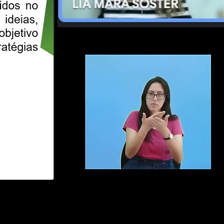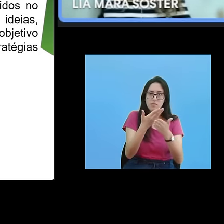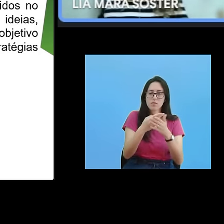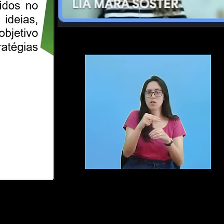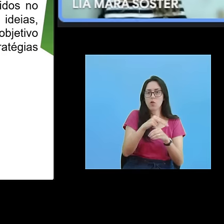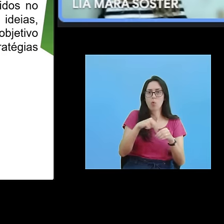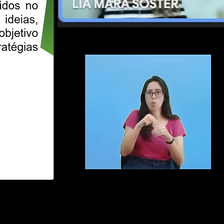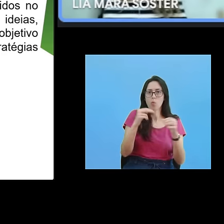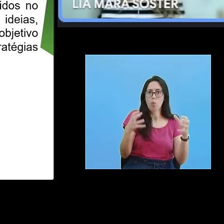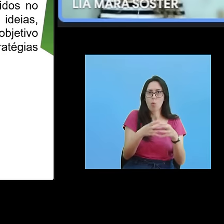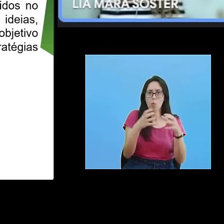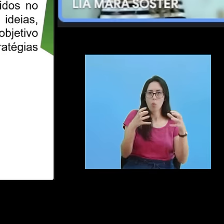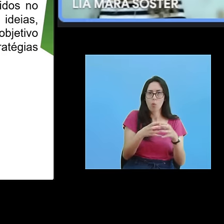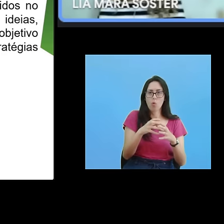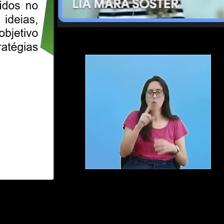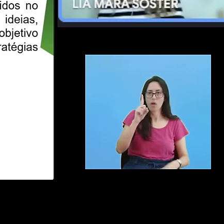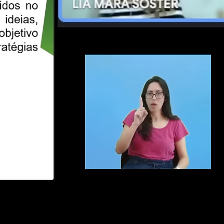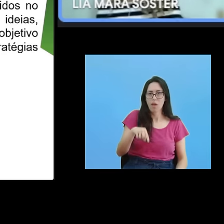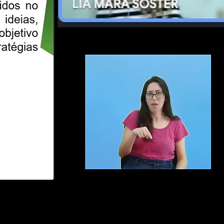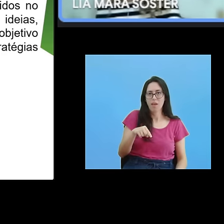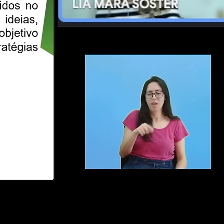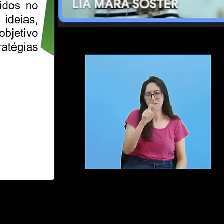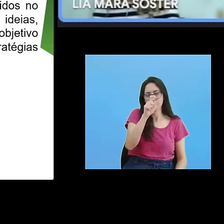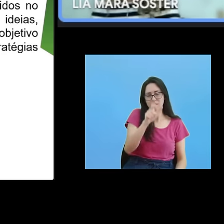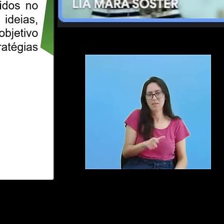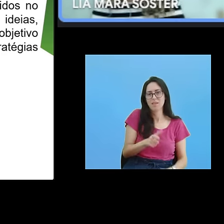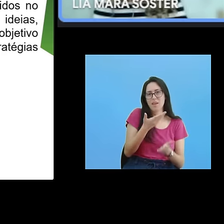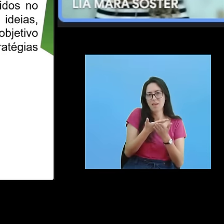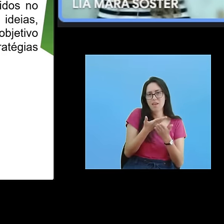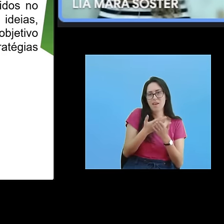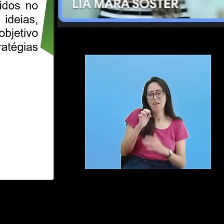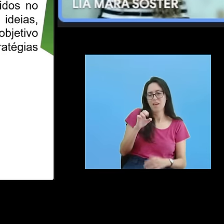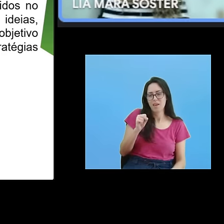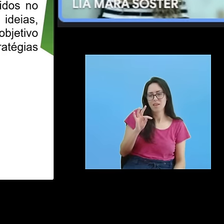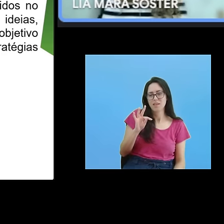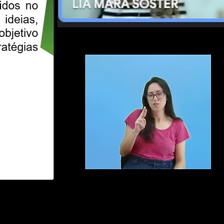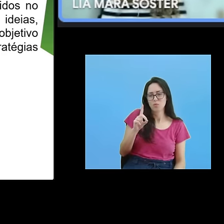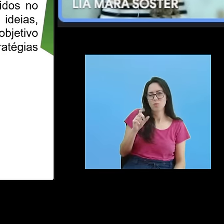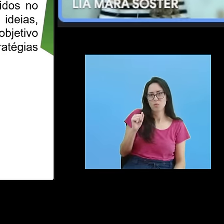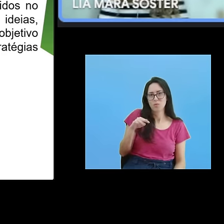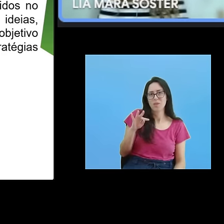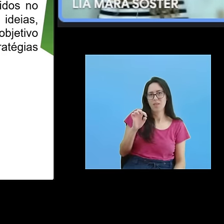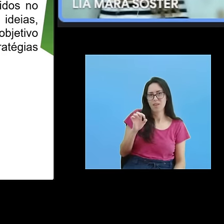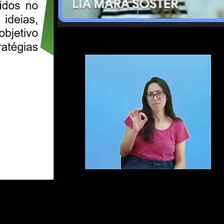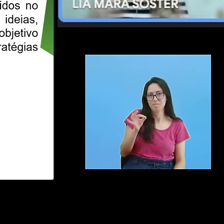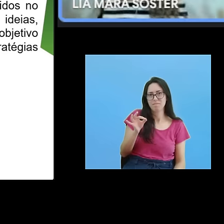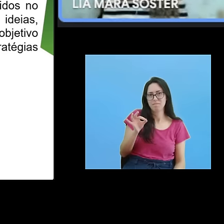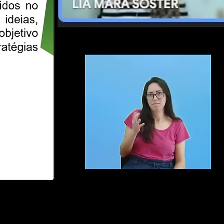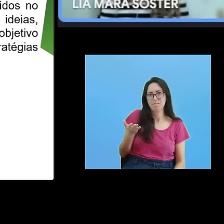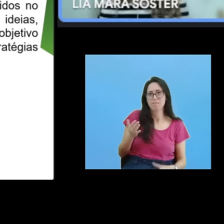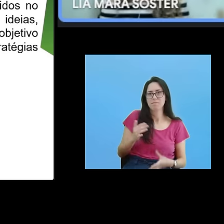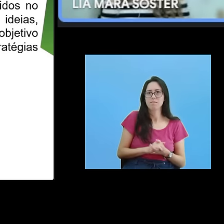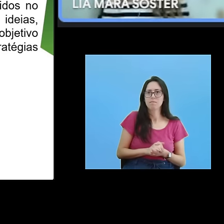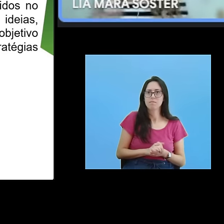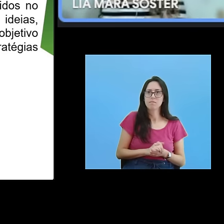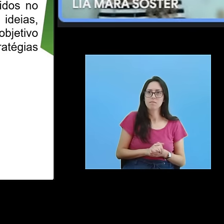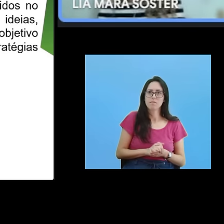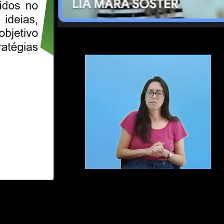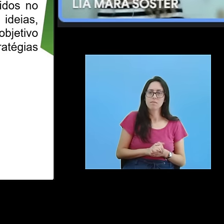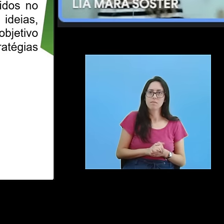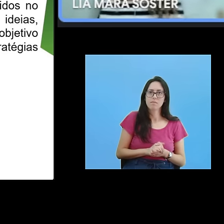convivência, que a gente os chama de estudante, apesar, né, de eles estarem na profissional, eu continuo estudando,